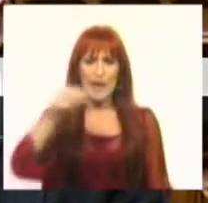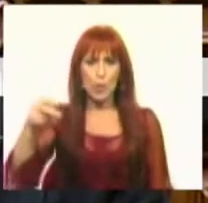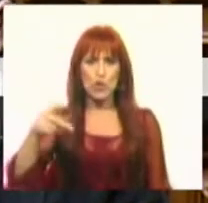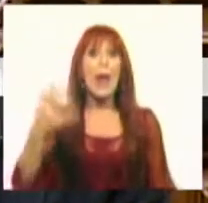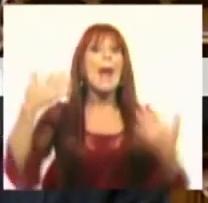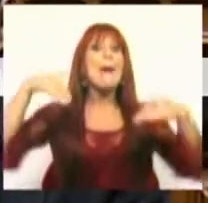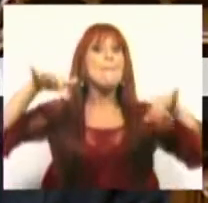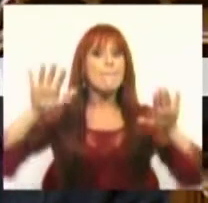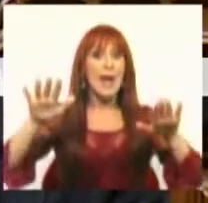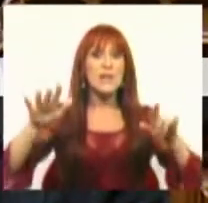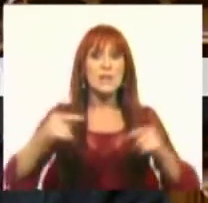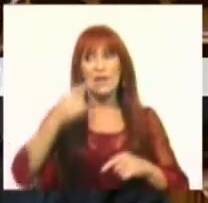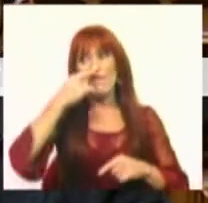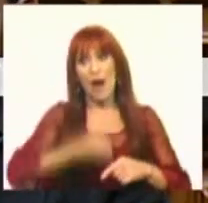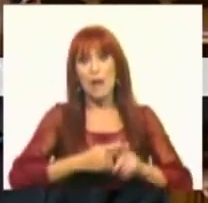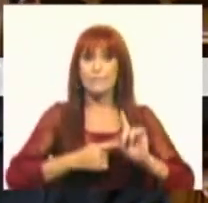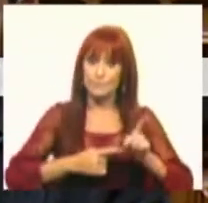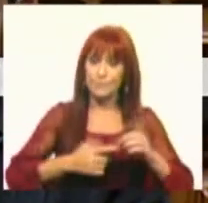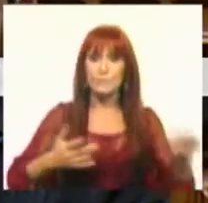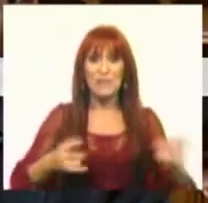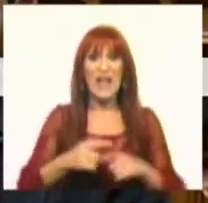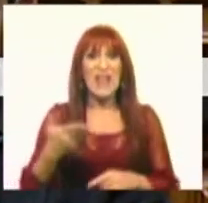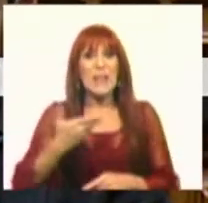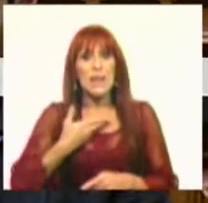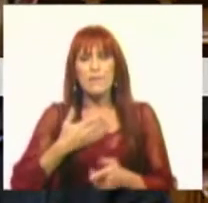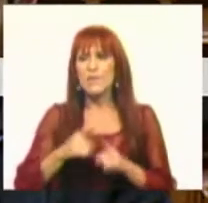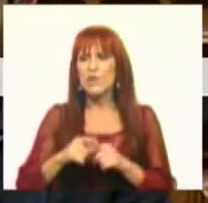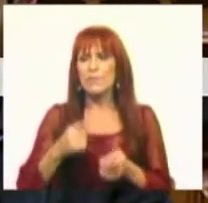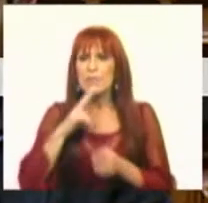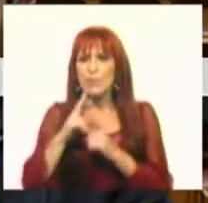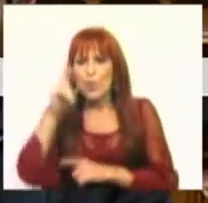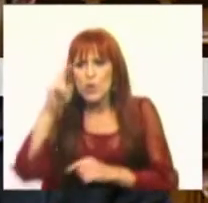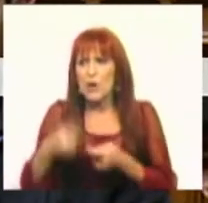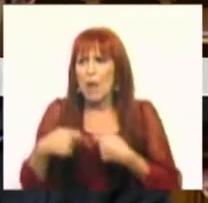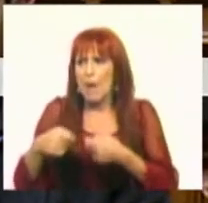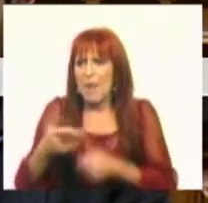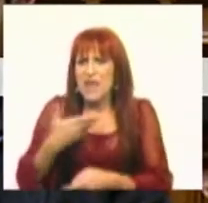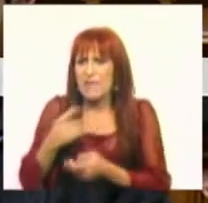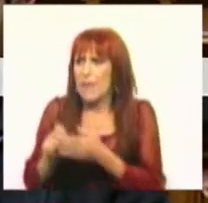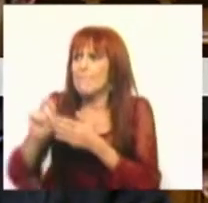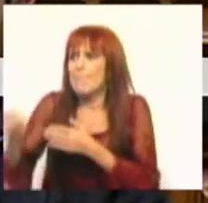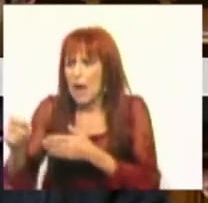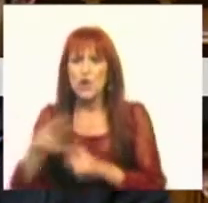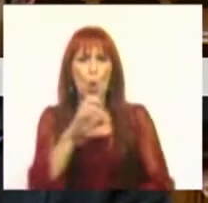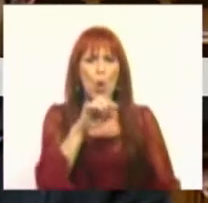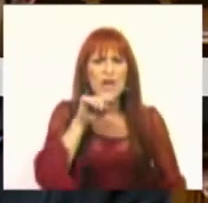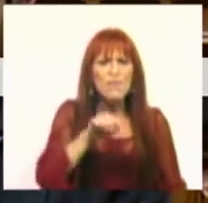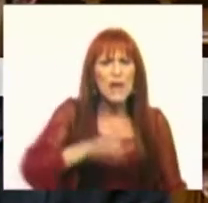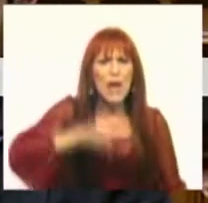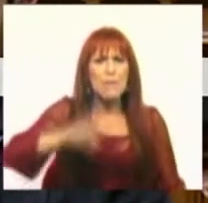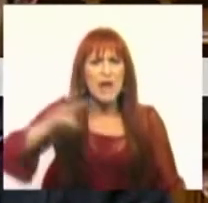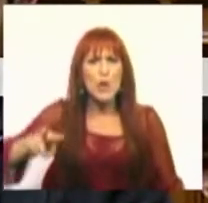mas que tem de pagar de dívida, de juros e de encargos da dívida, 8 mil